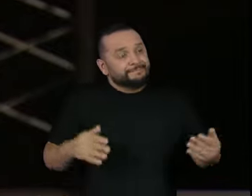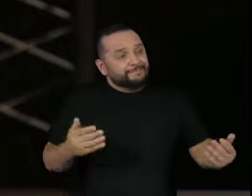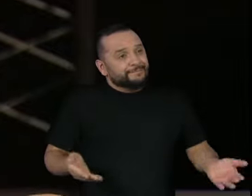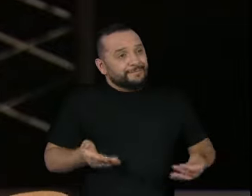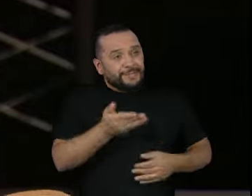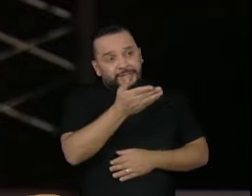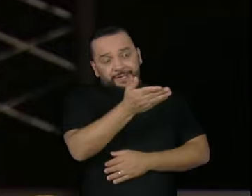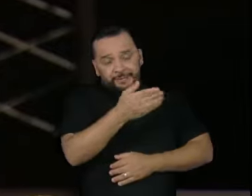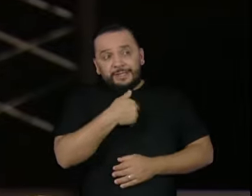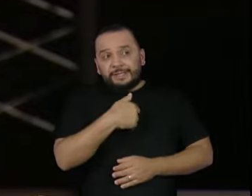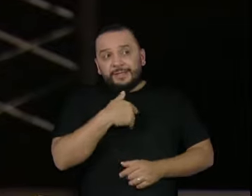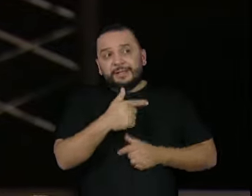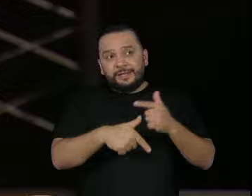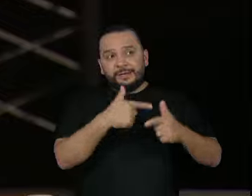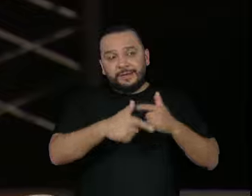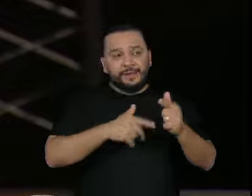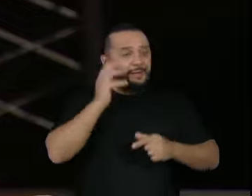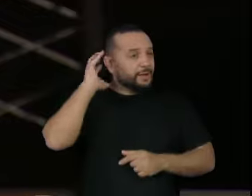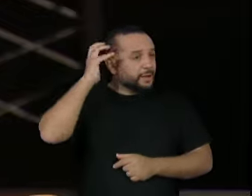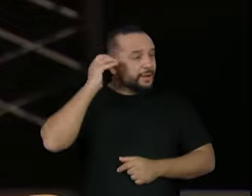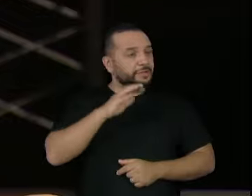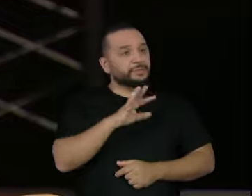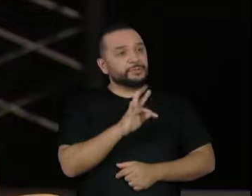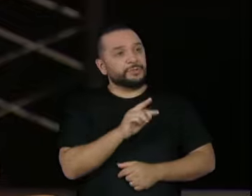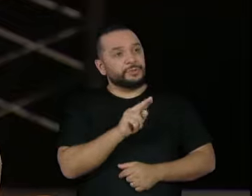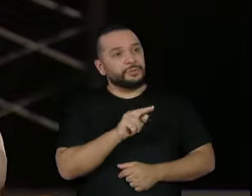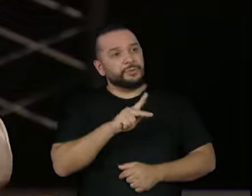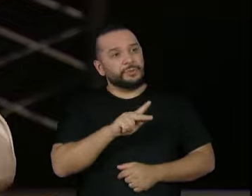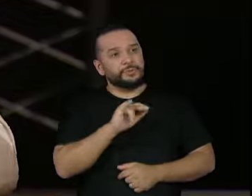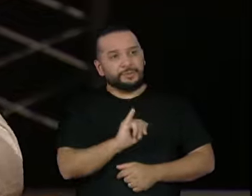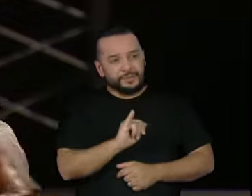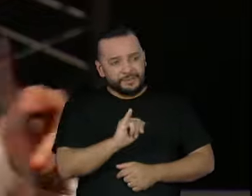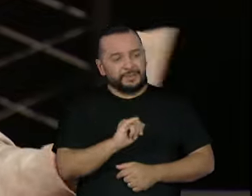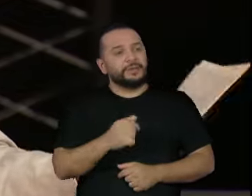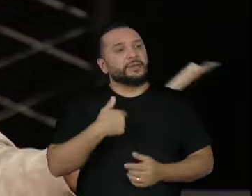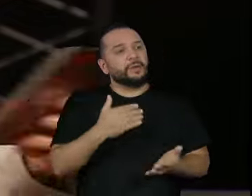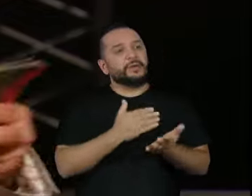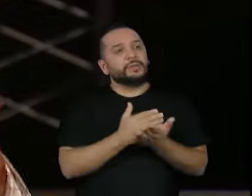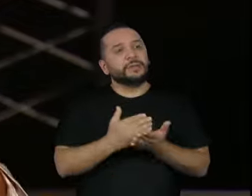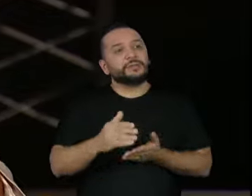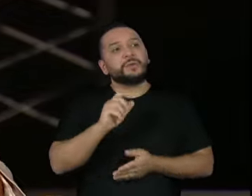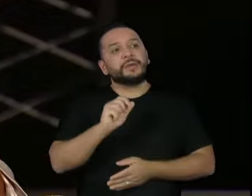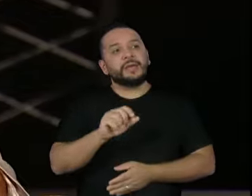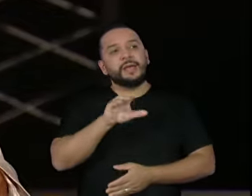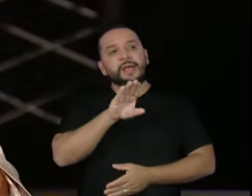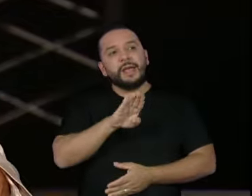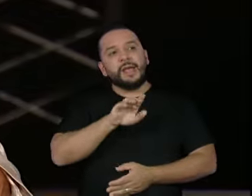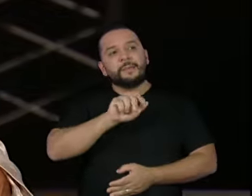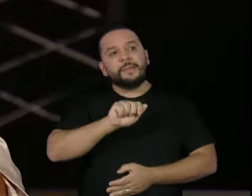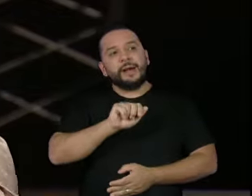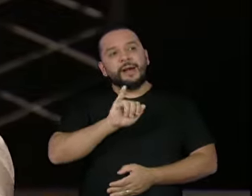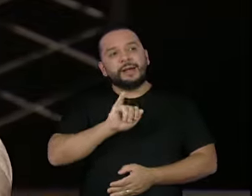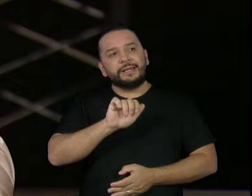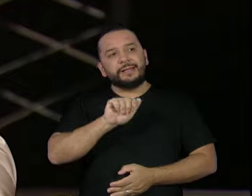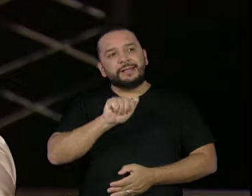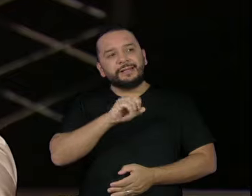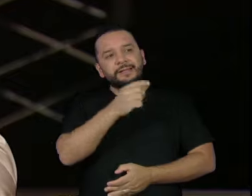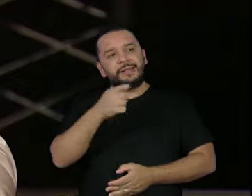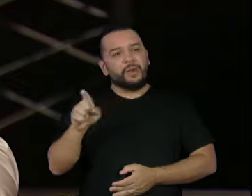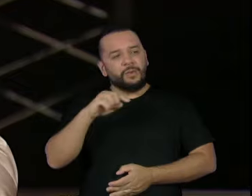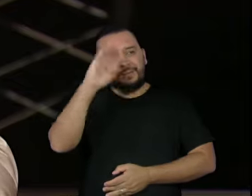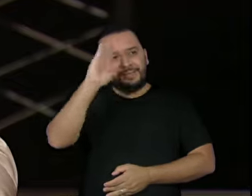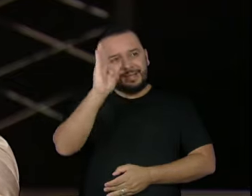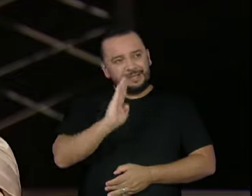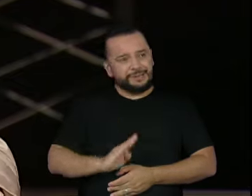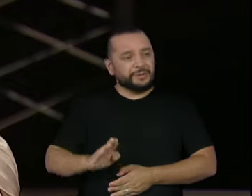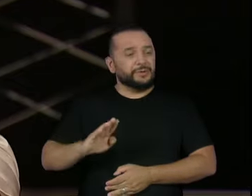estava contratada pela Rádio Tupi numa época em que o baião estourou no Brasil inteiro. Exatamente. E você acabou